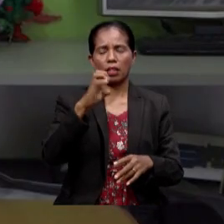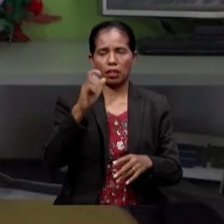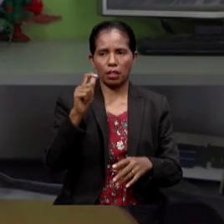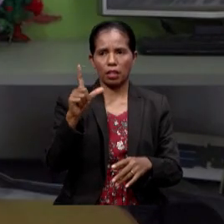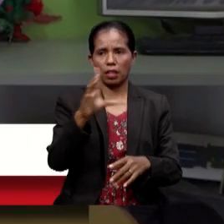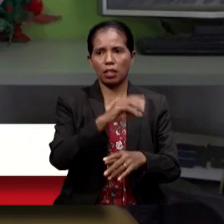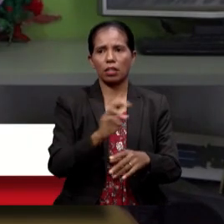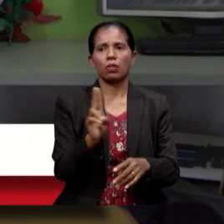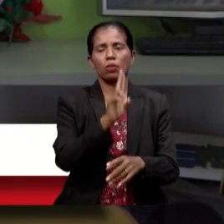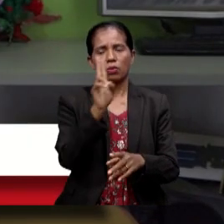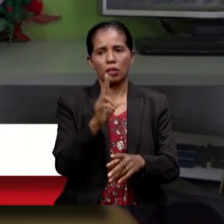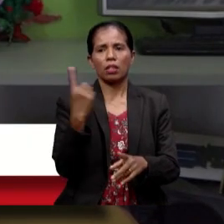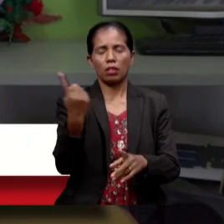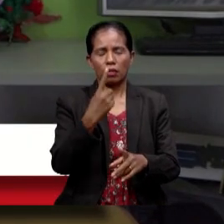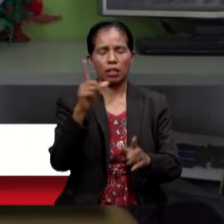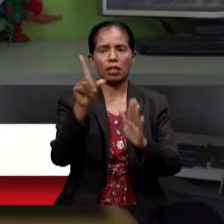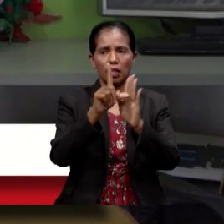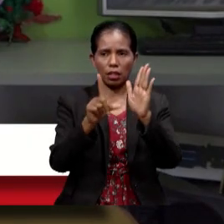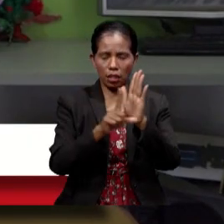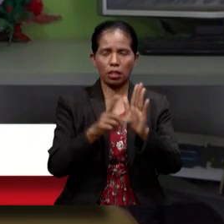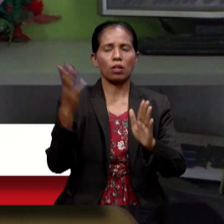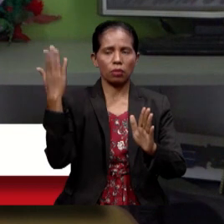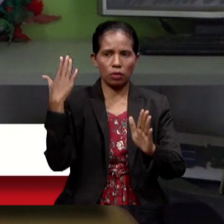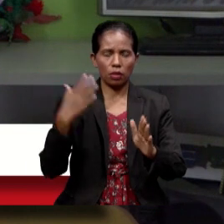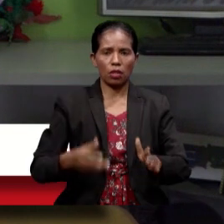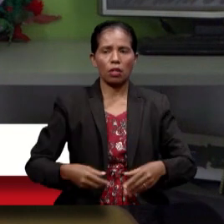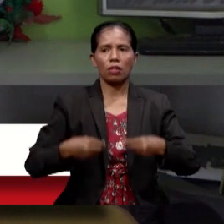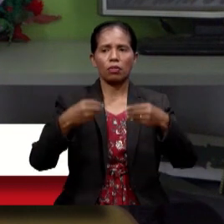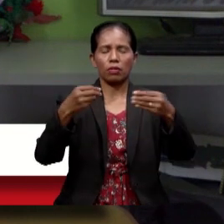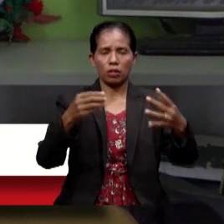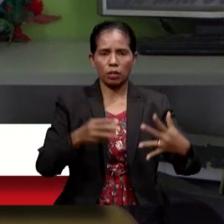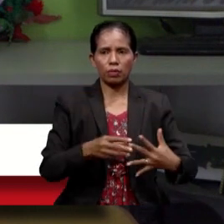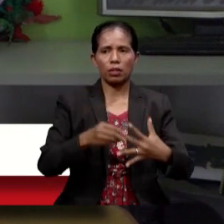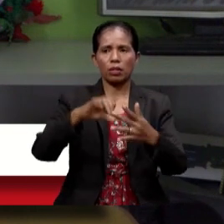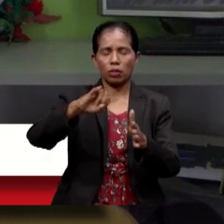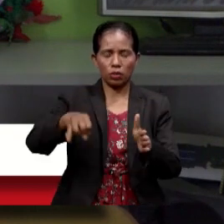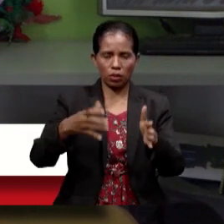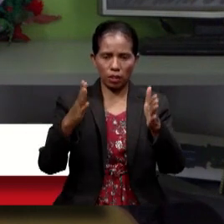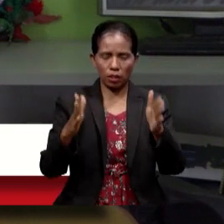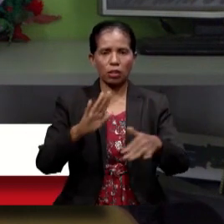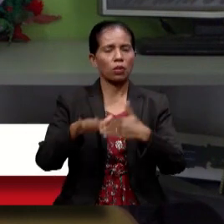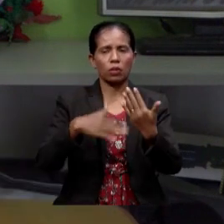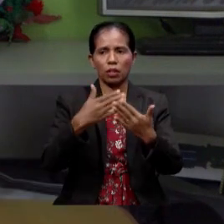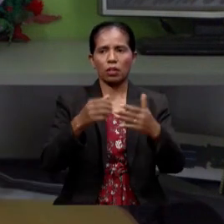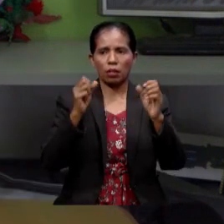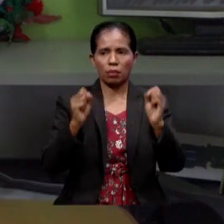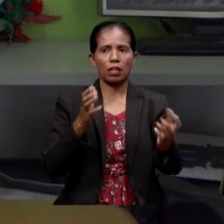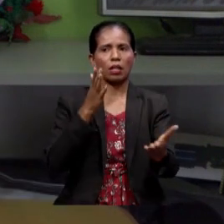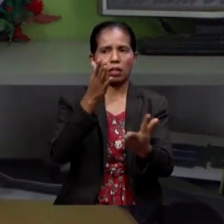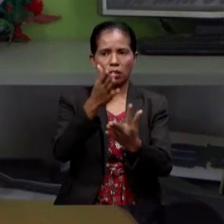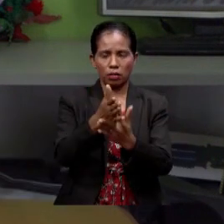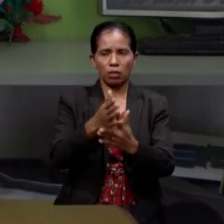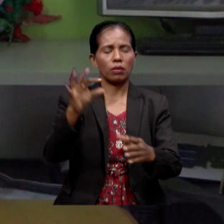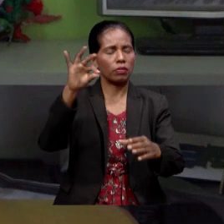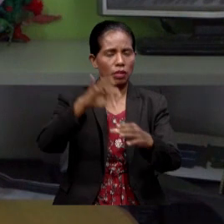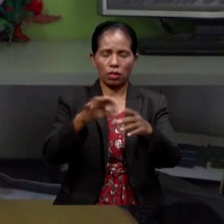katak usa na fati a lei da ulu, né? Katak fo special ba jornalista tutu atu bele acesso centro votação